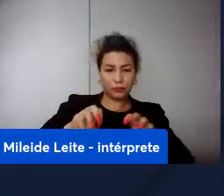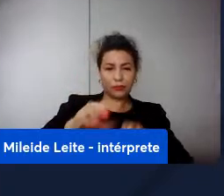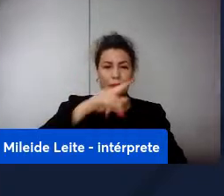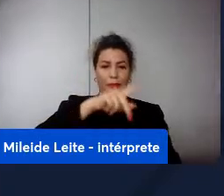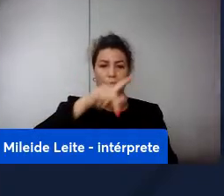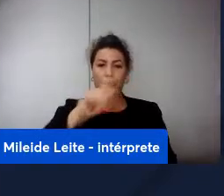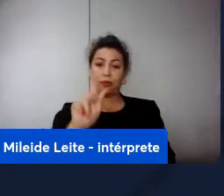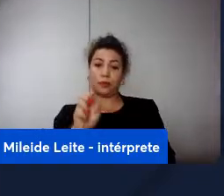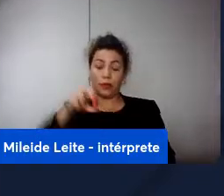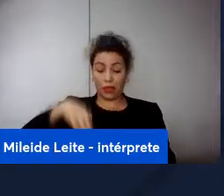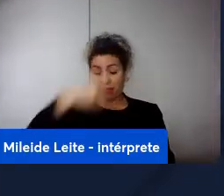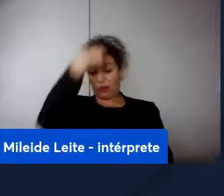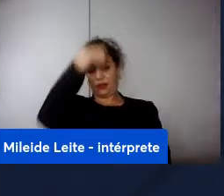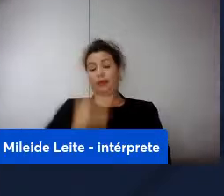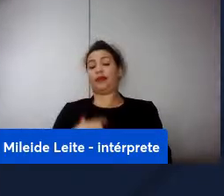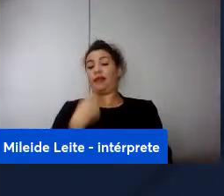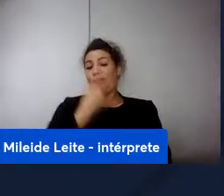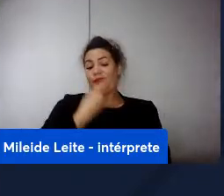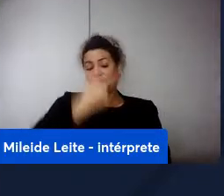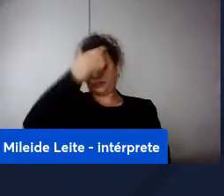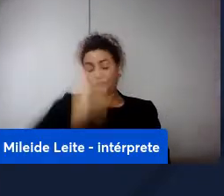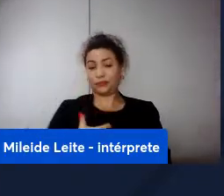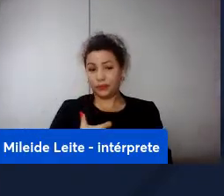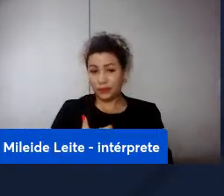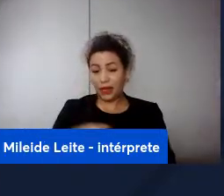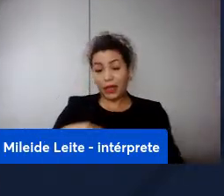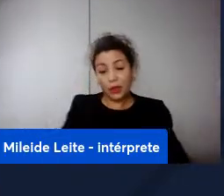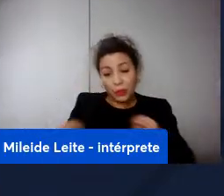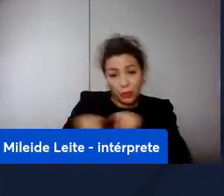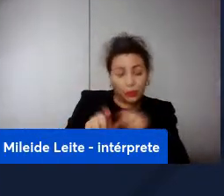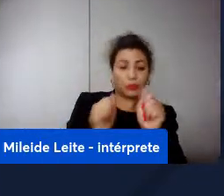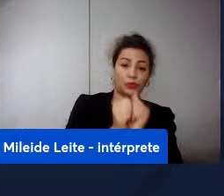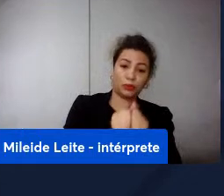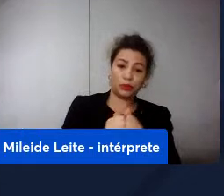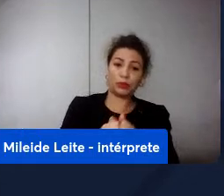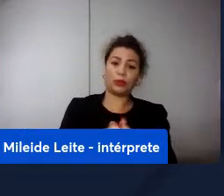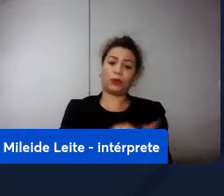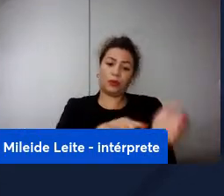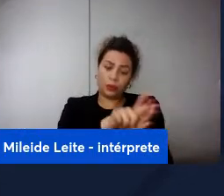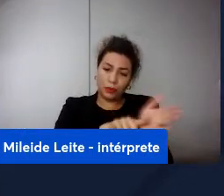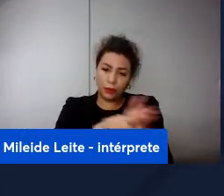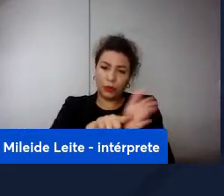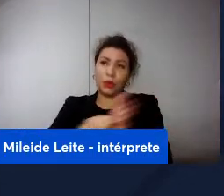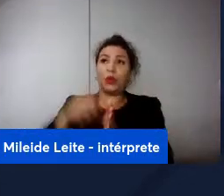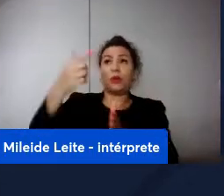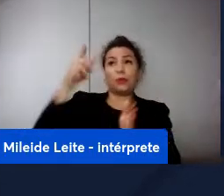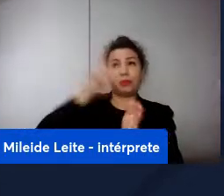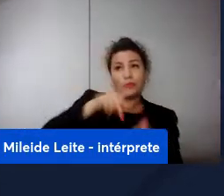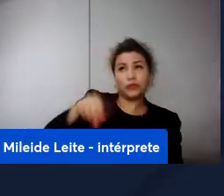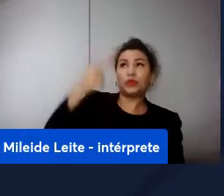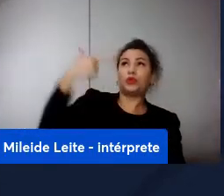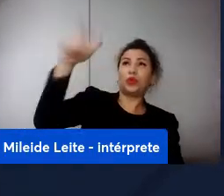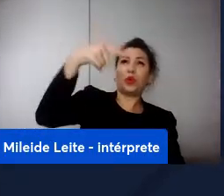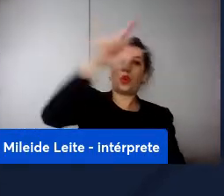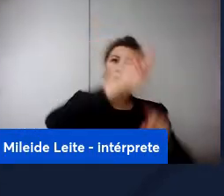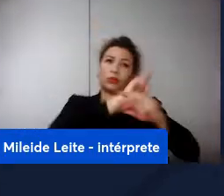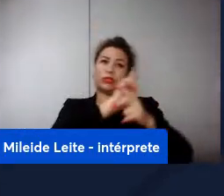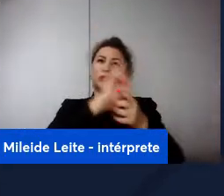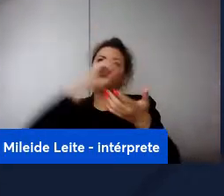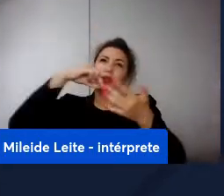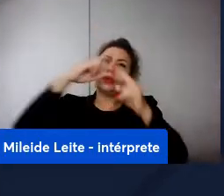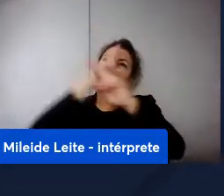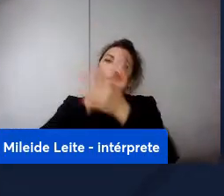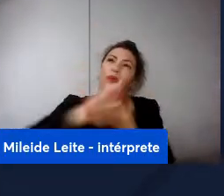e por esta pessoa que vos fala, em parceria com pesquisadores de outras universidades do país,